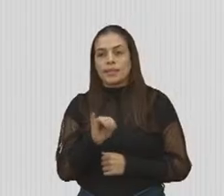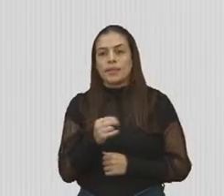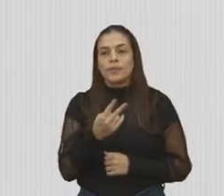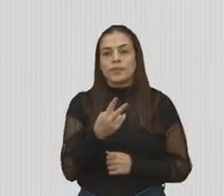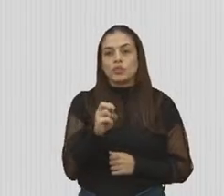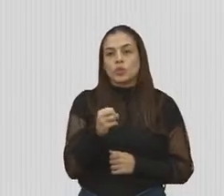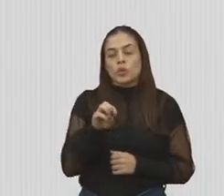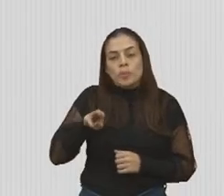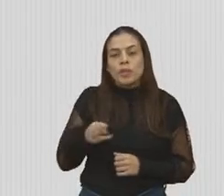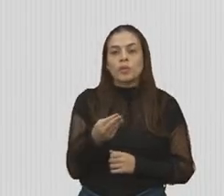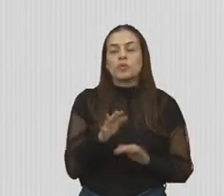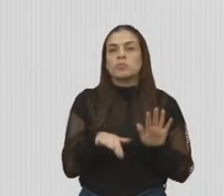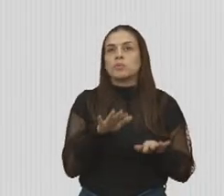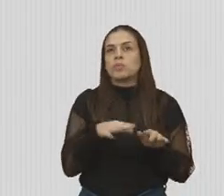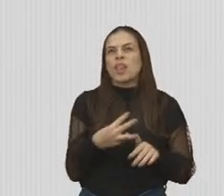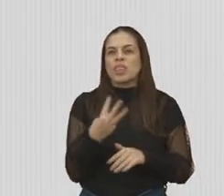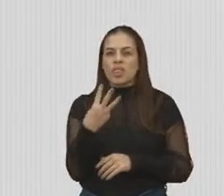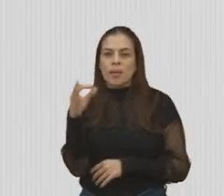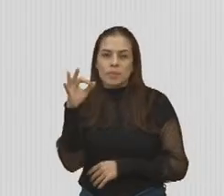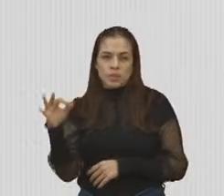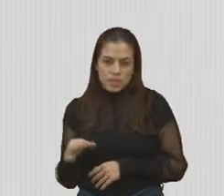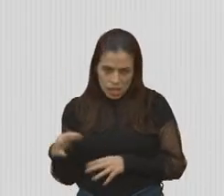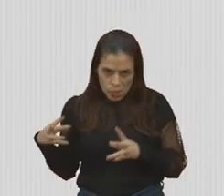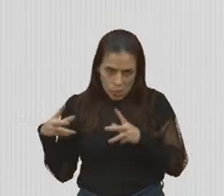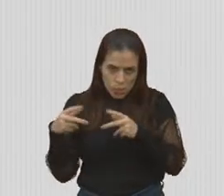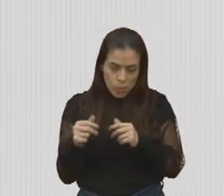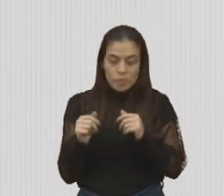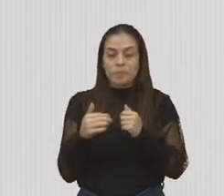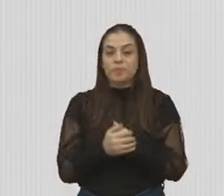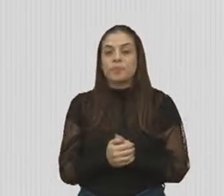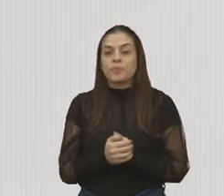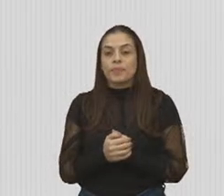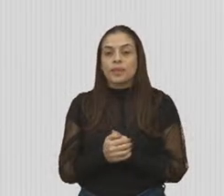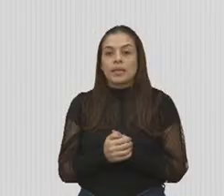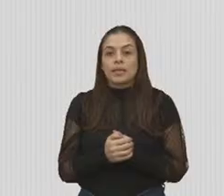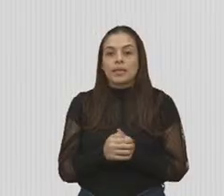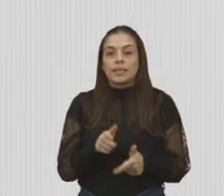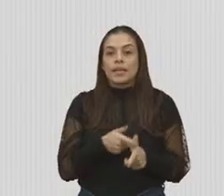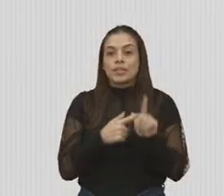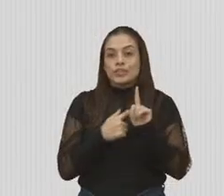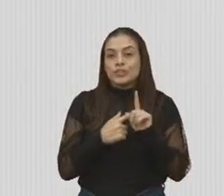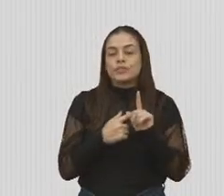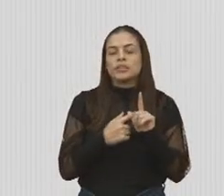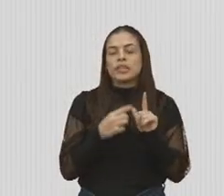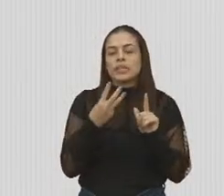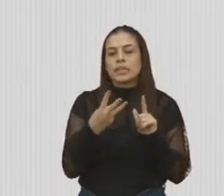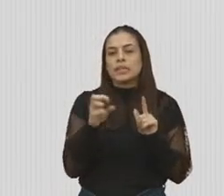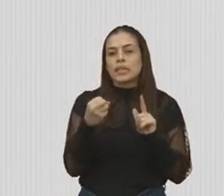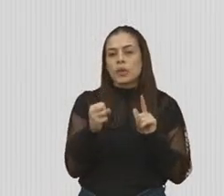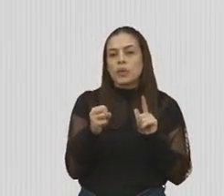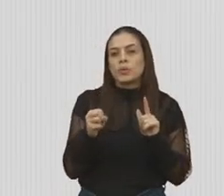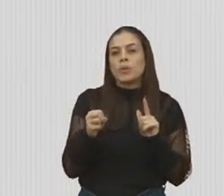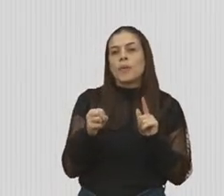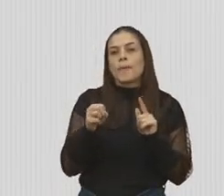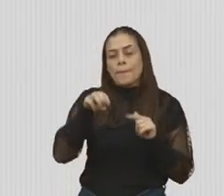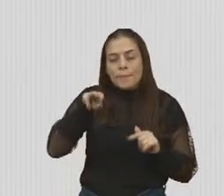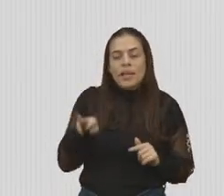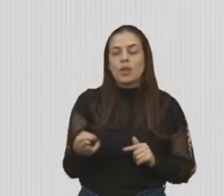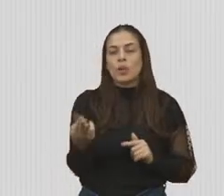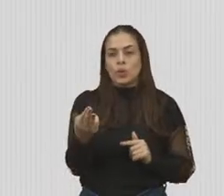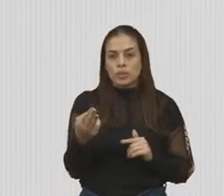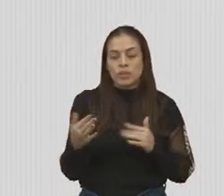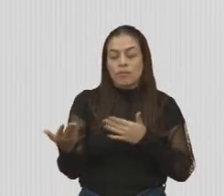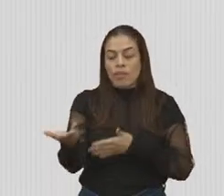milhões, em torno de 3% da receita total. E a dívida ativa, 38 milhões, em torno de 4% da receita total.